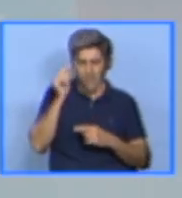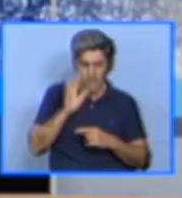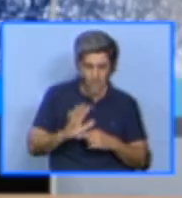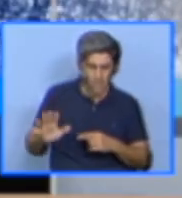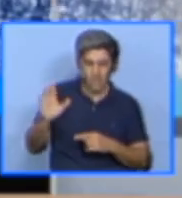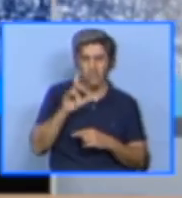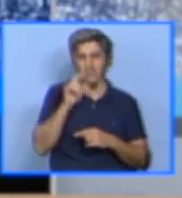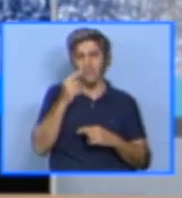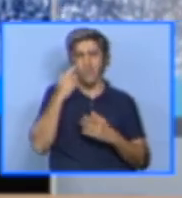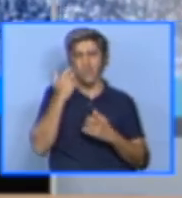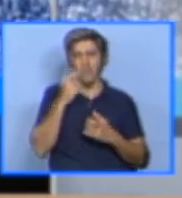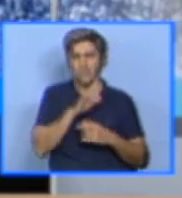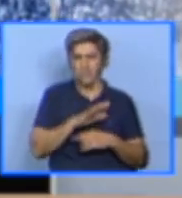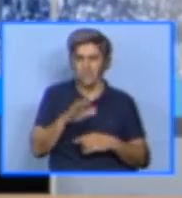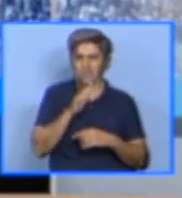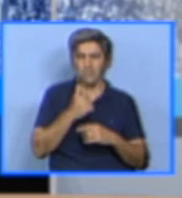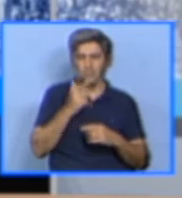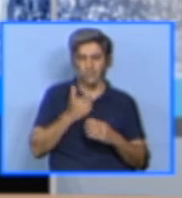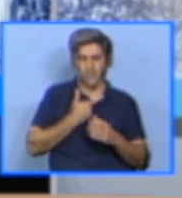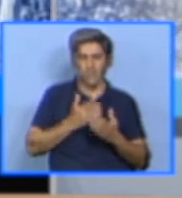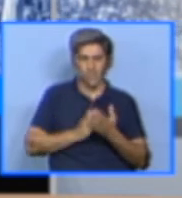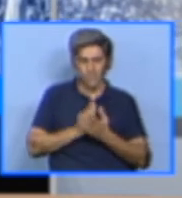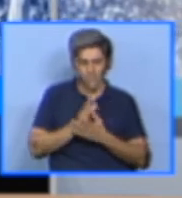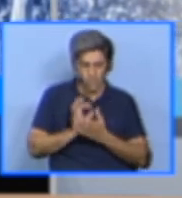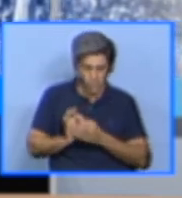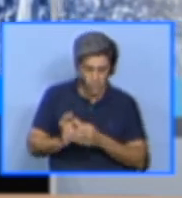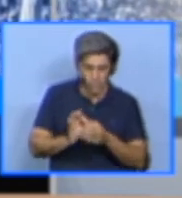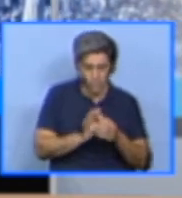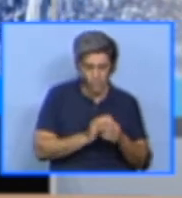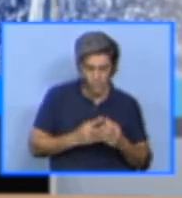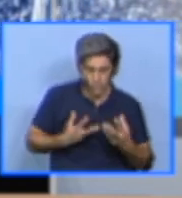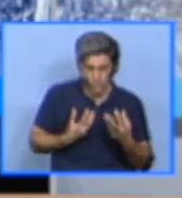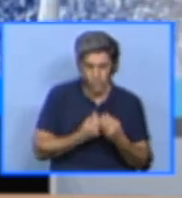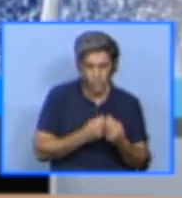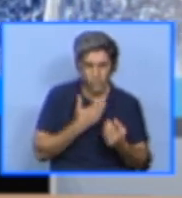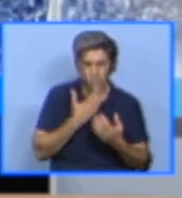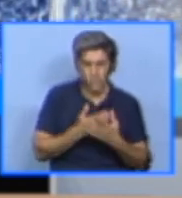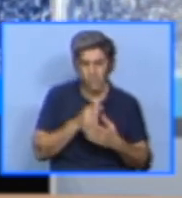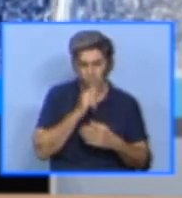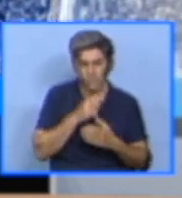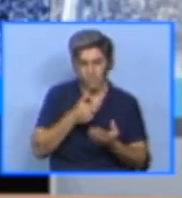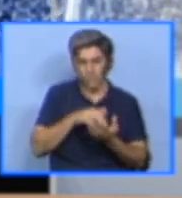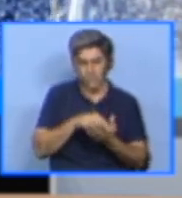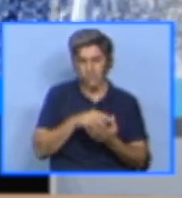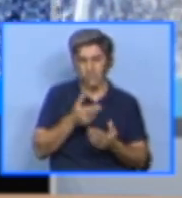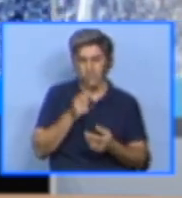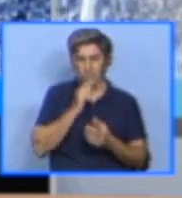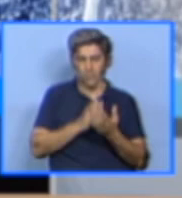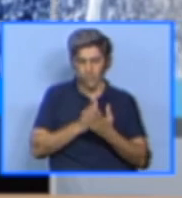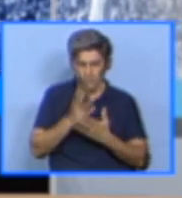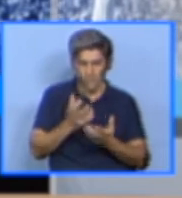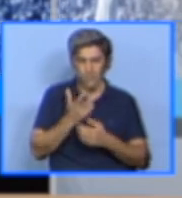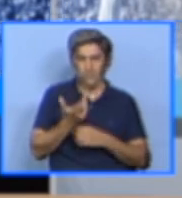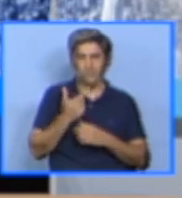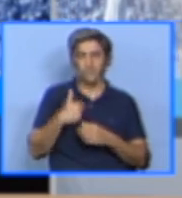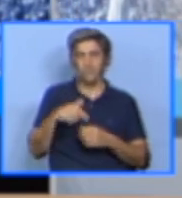mostram que esta generosidade tem de continuar, temos de continuar a estar junto a estas comunidades para que possam estar presentes e para que possam continuar. E, de facto, a